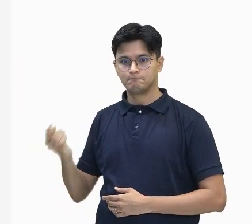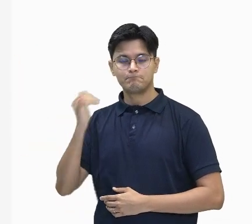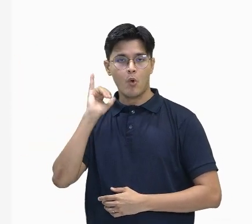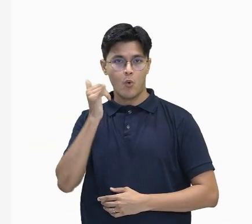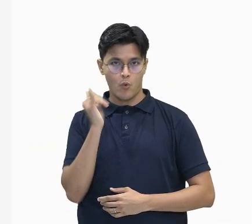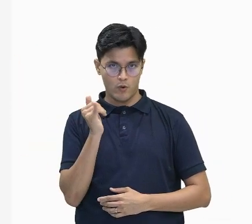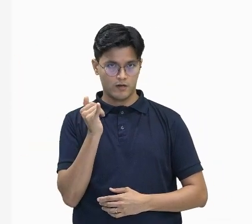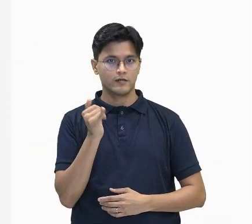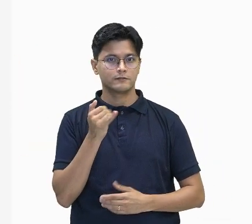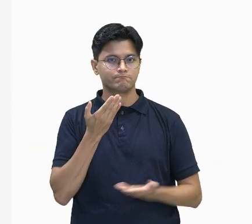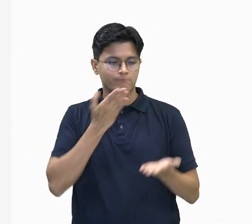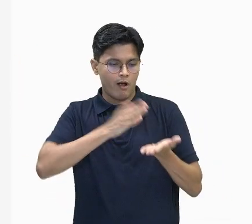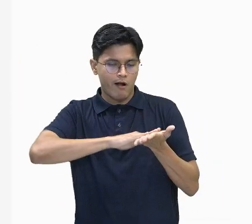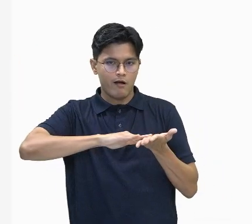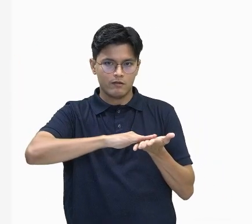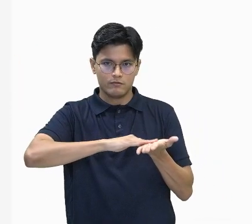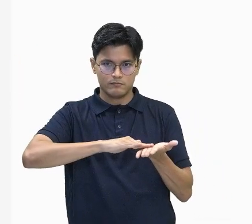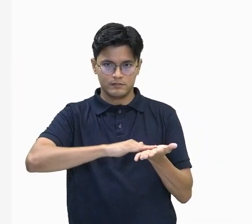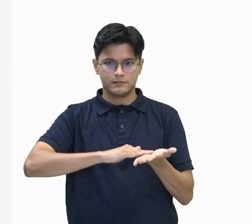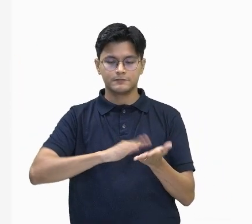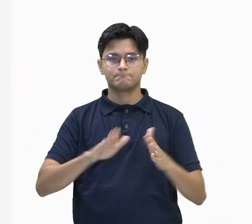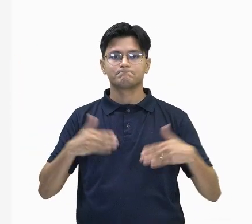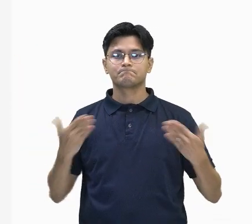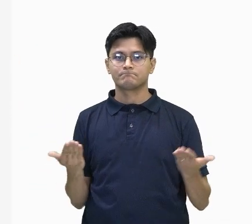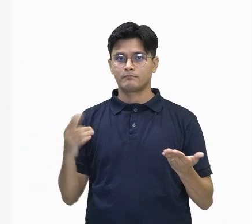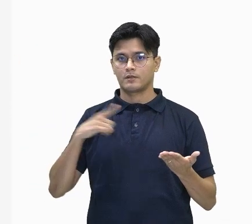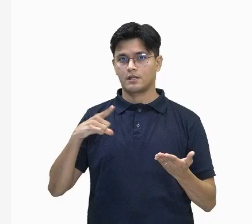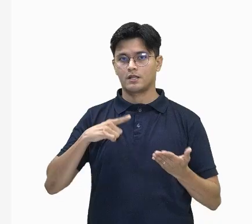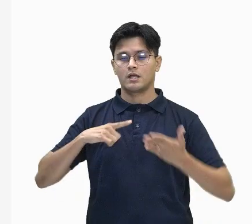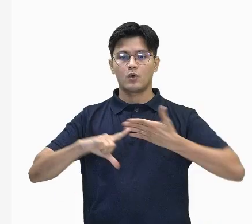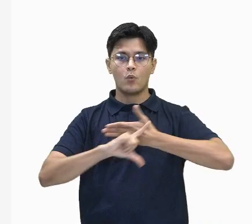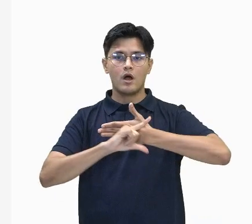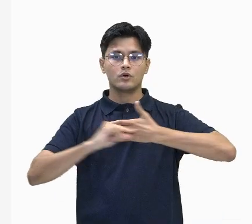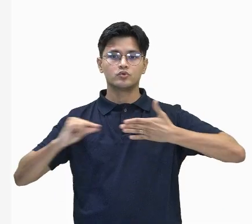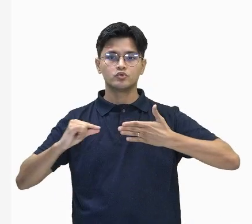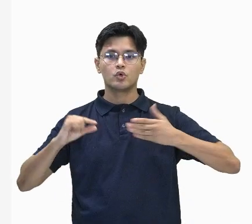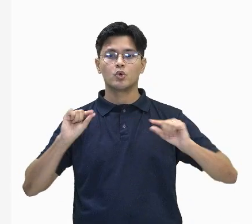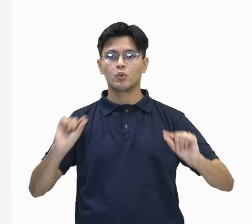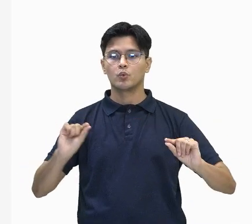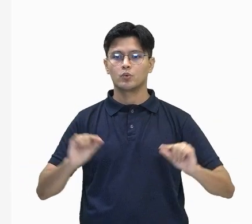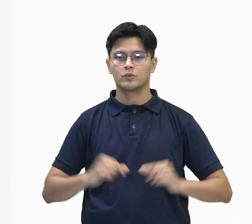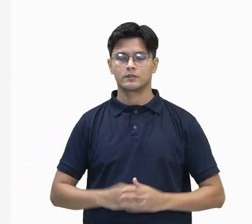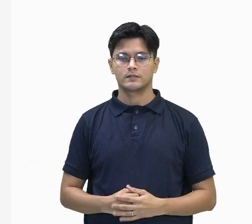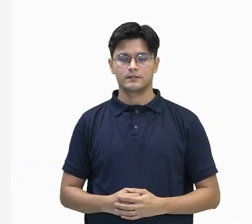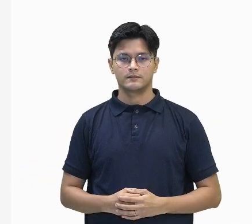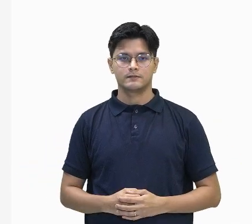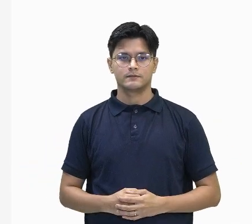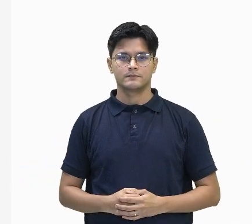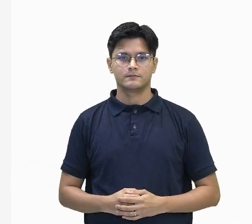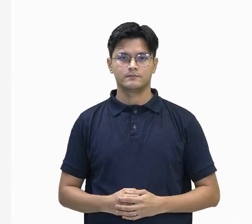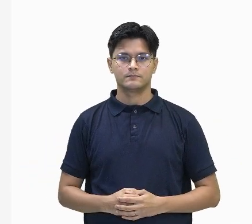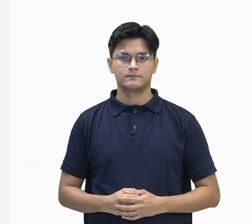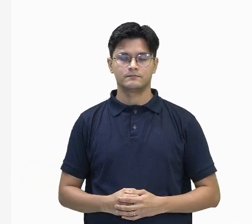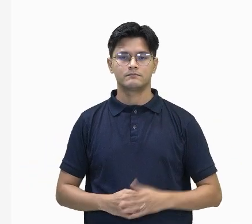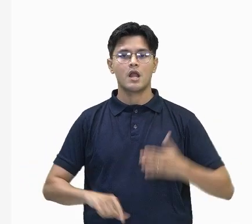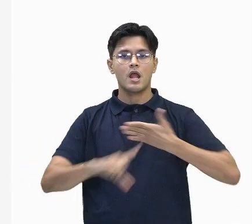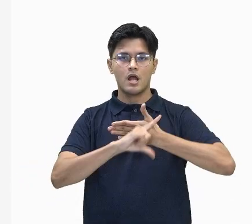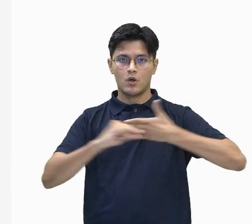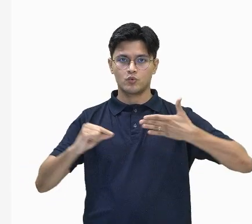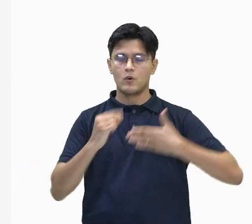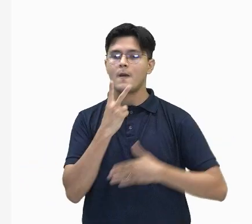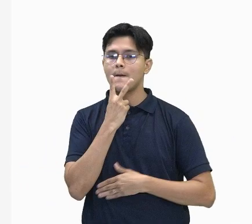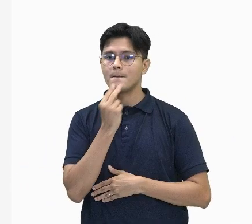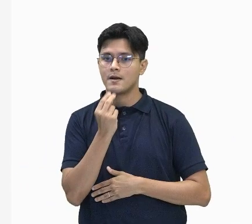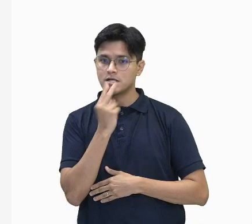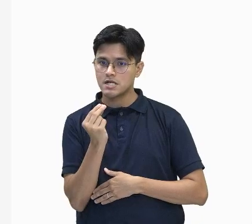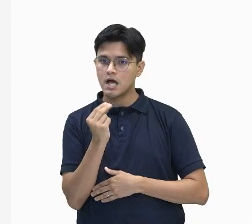A Cartomante. Então nós temos como autor, nós temos aí o Machado de Assis, cujo